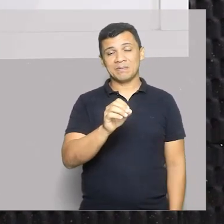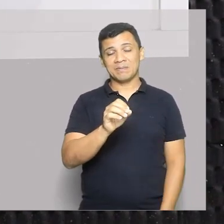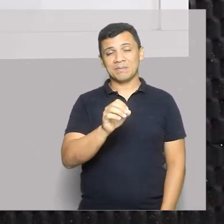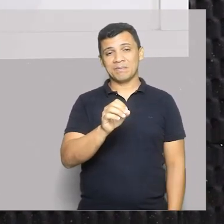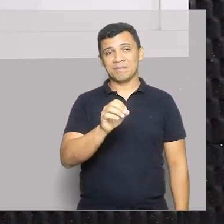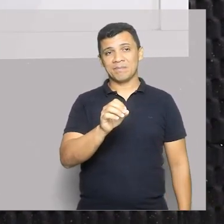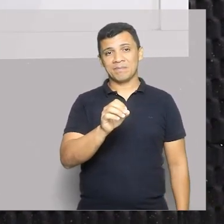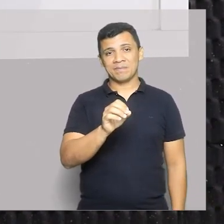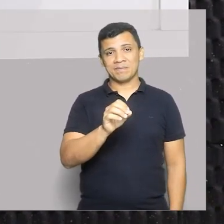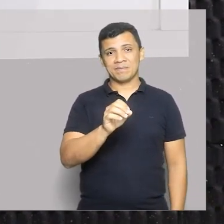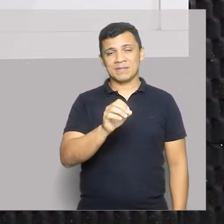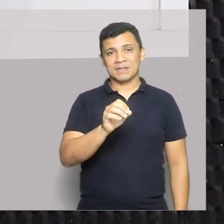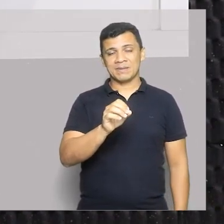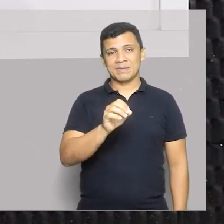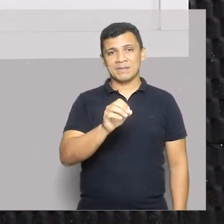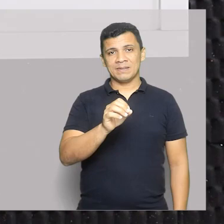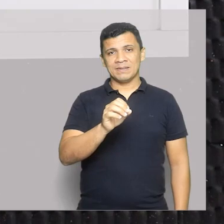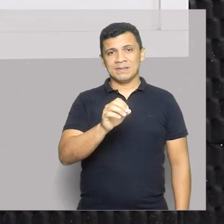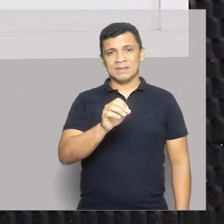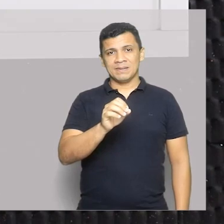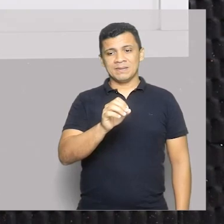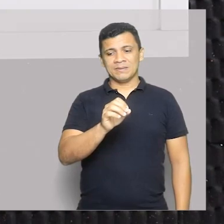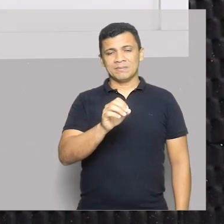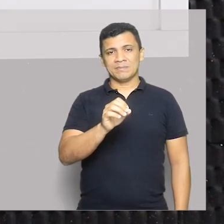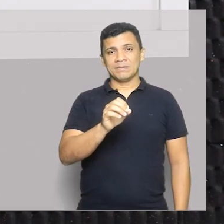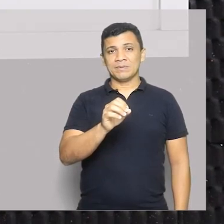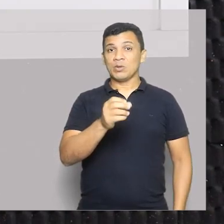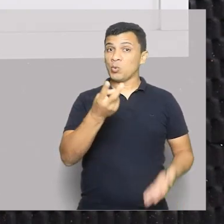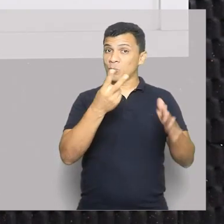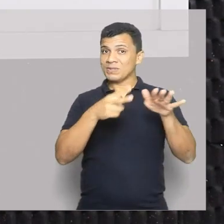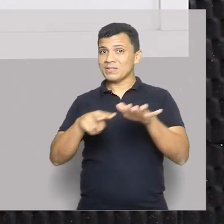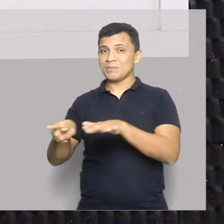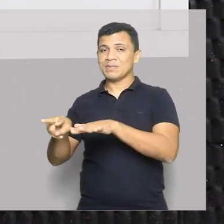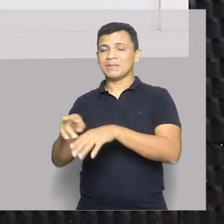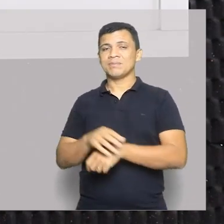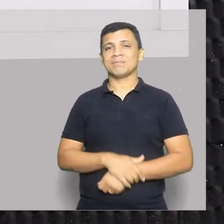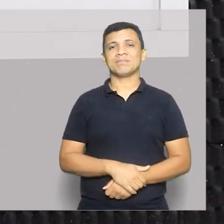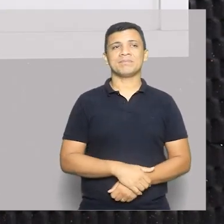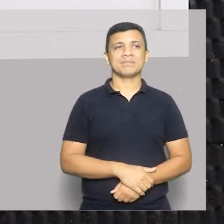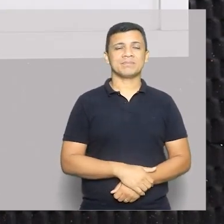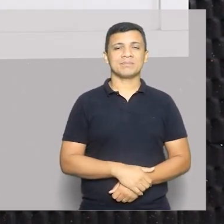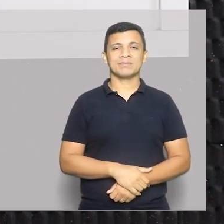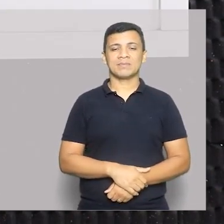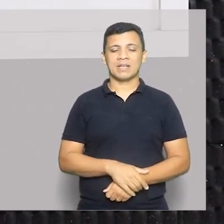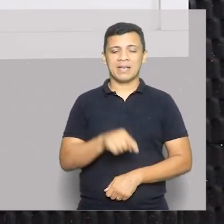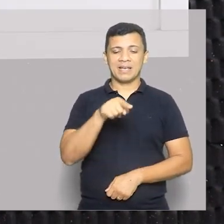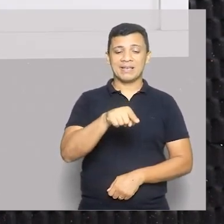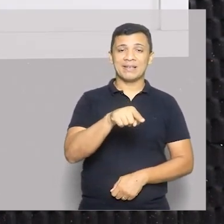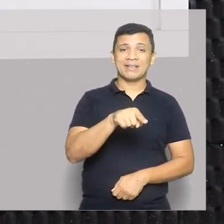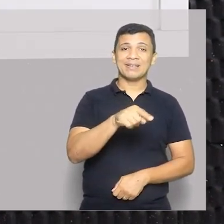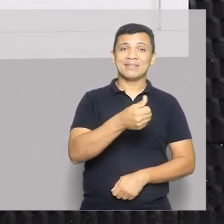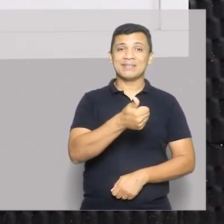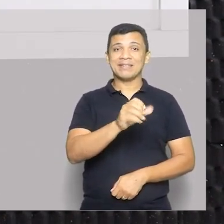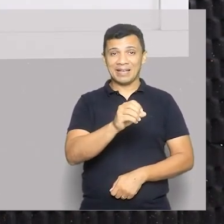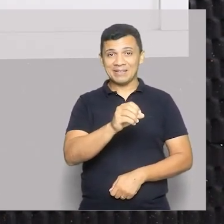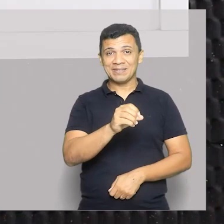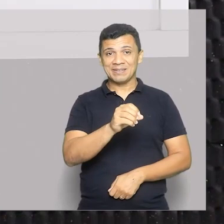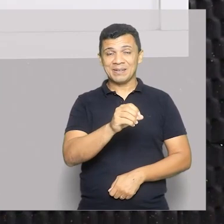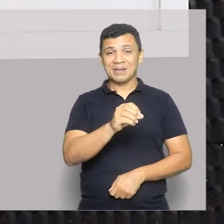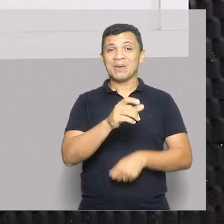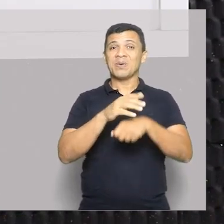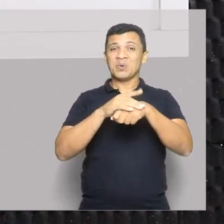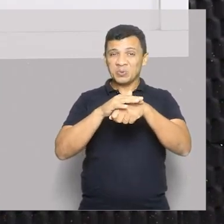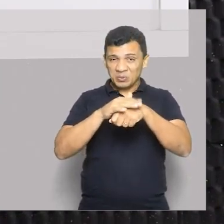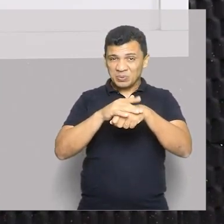Então, aqui, 10 já, em uma semana. Depois, turma, cada um desses 10 contamina mais